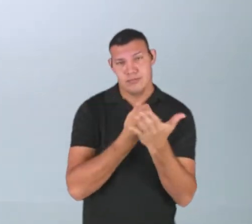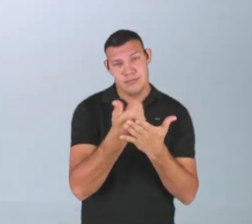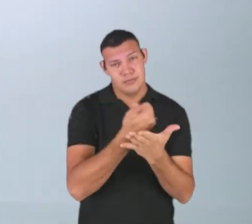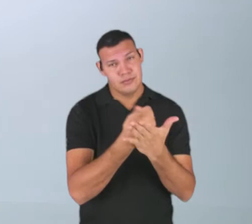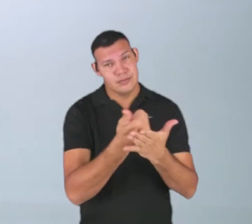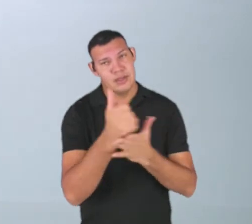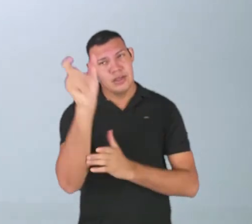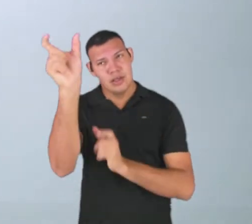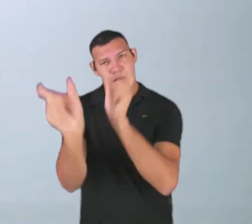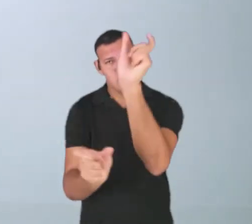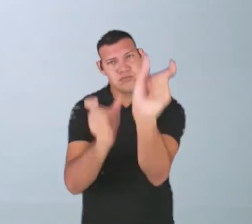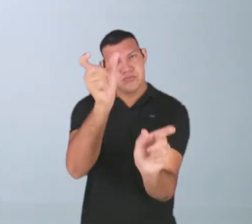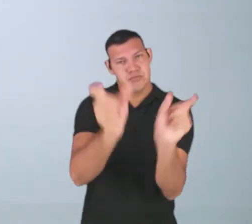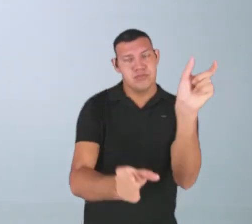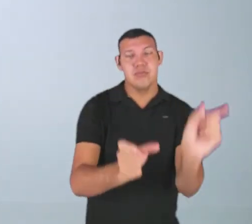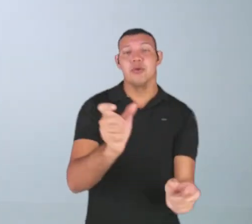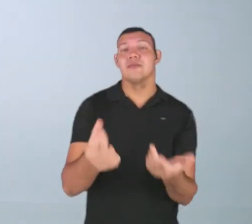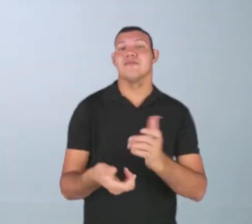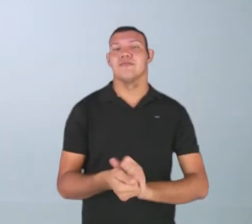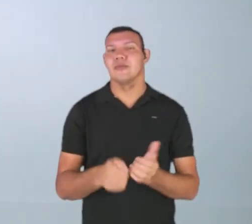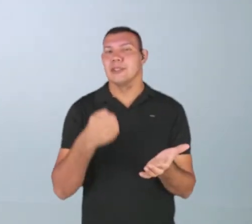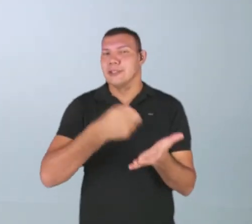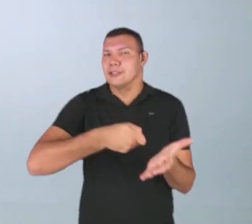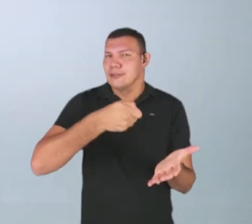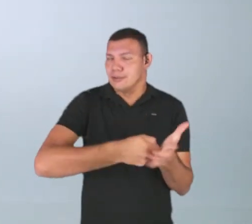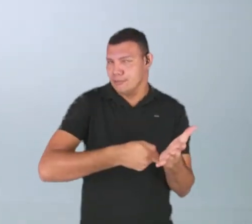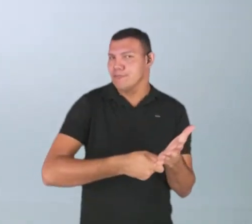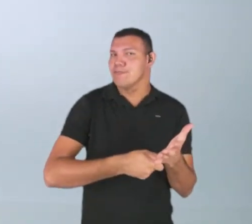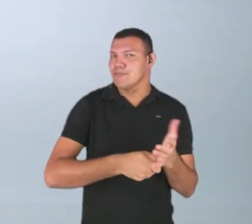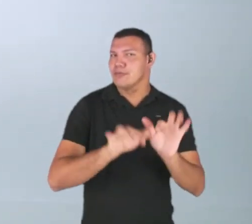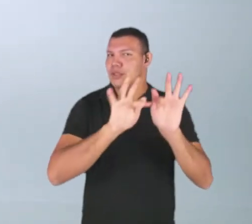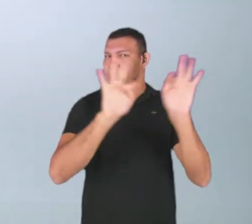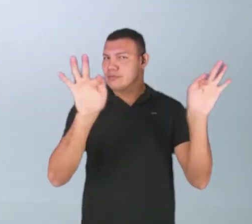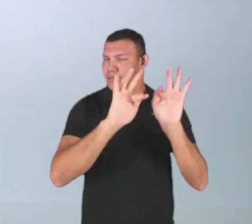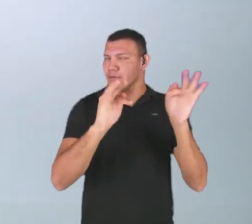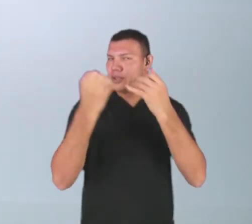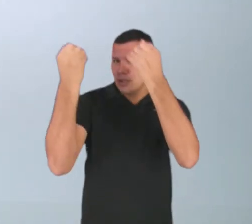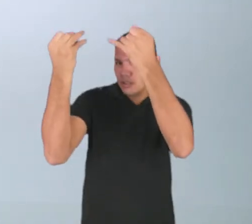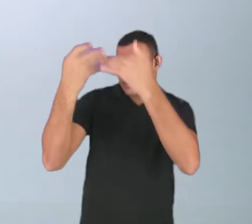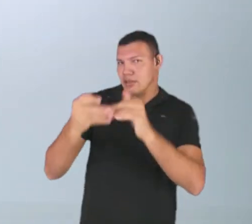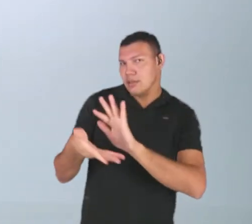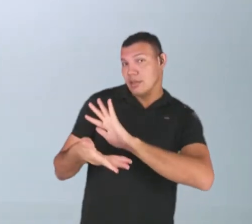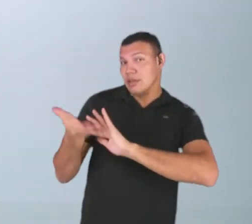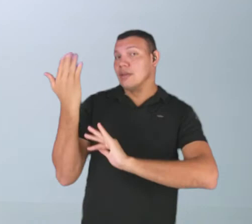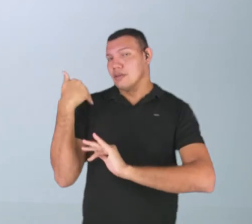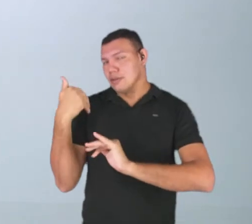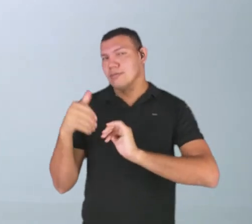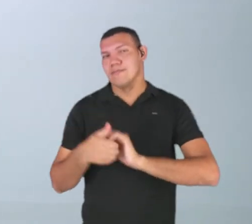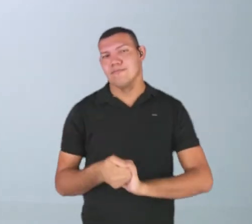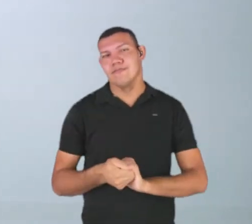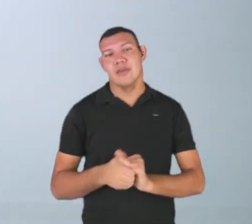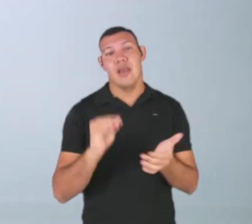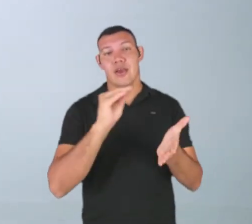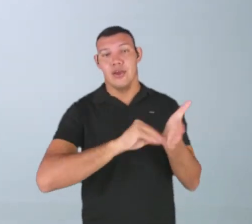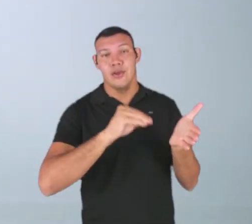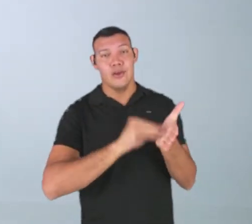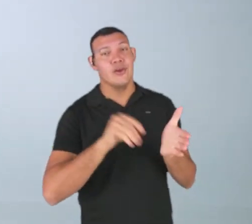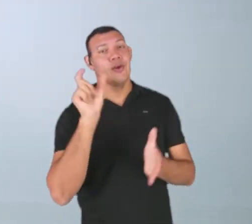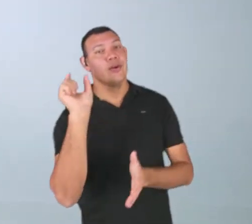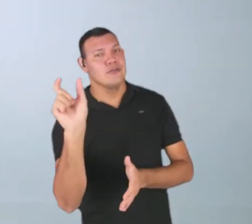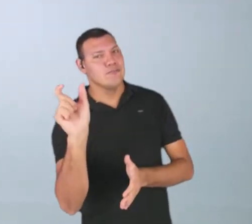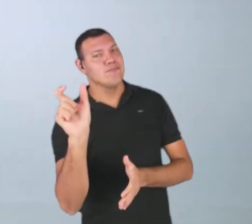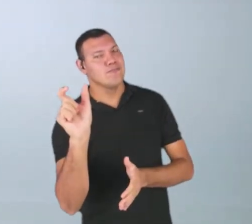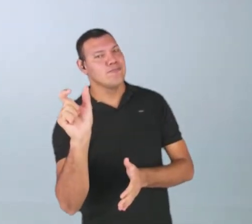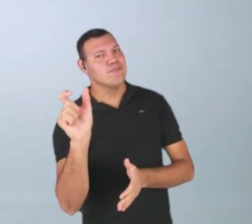personagens. Então, aqui, reforça a frase que eu falei ainda há pouco. A ausência de palavras não significa ausência